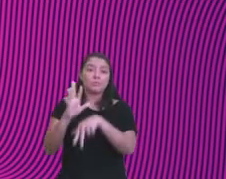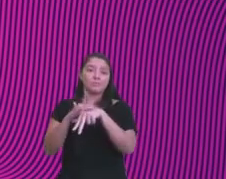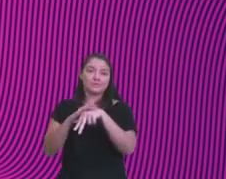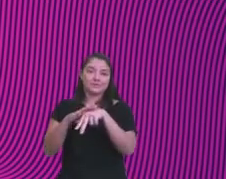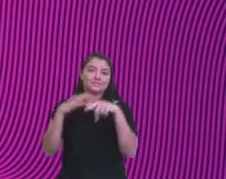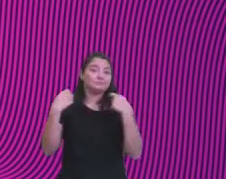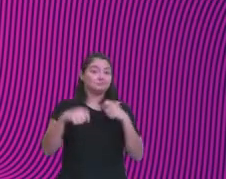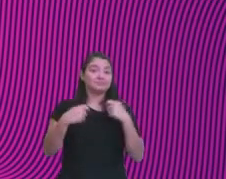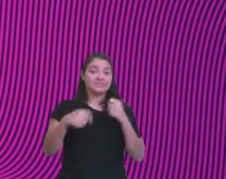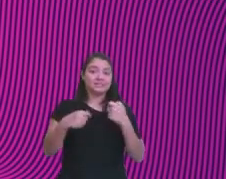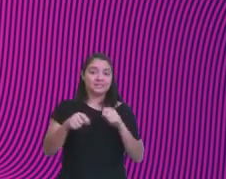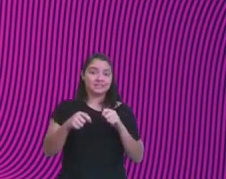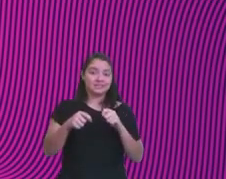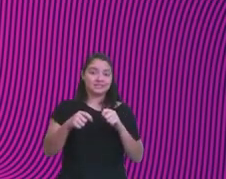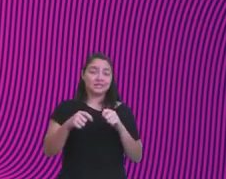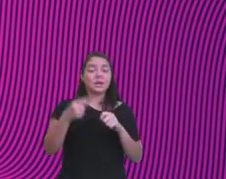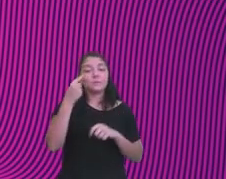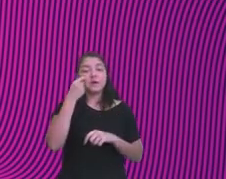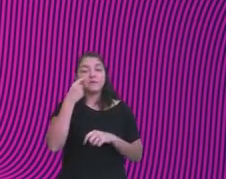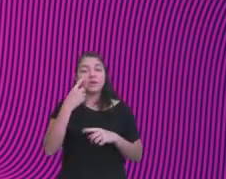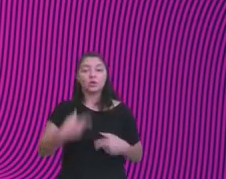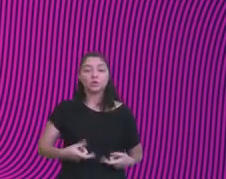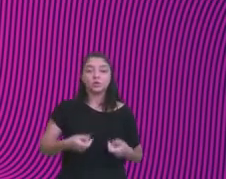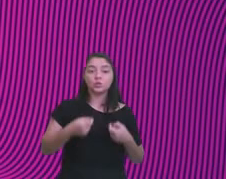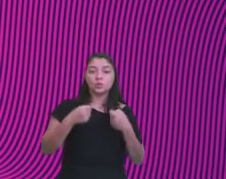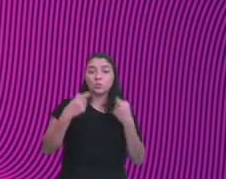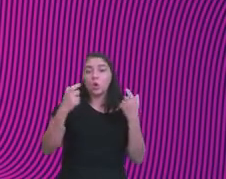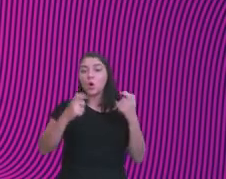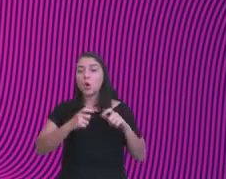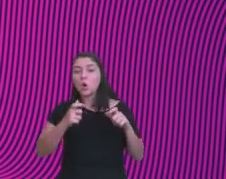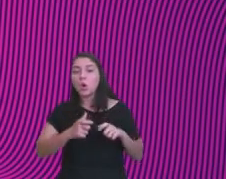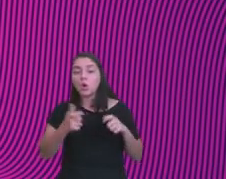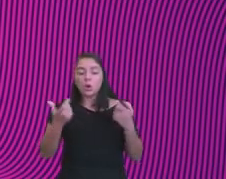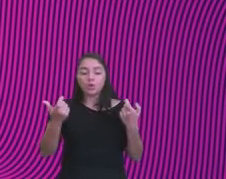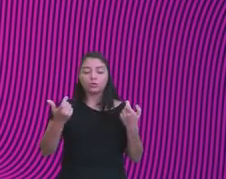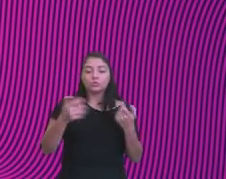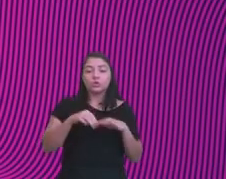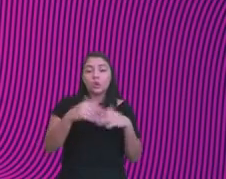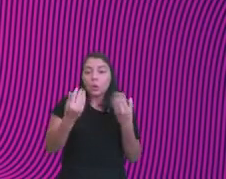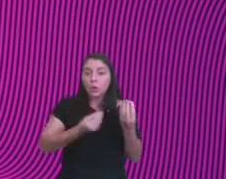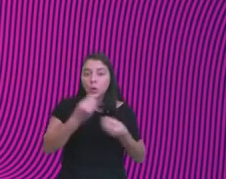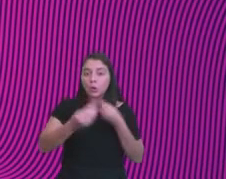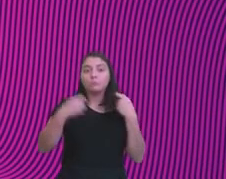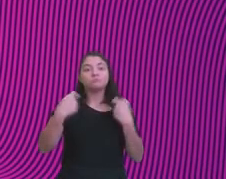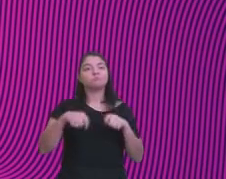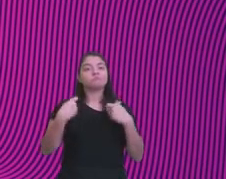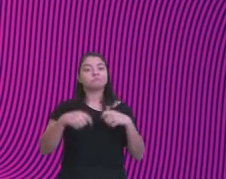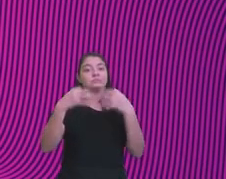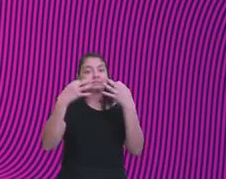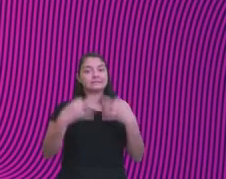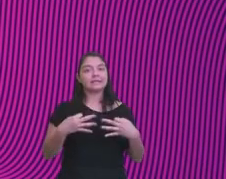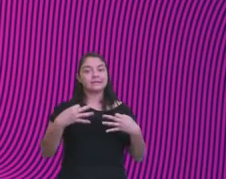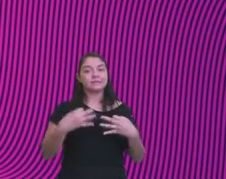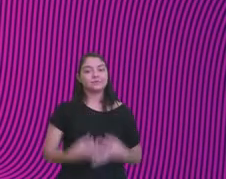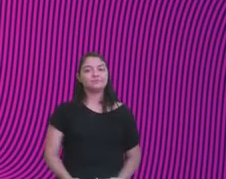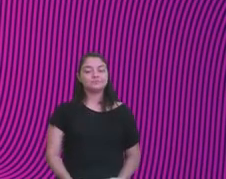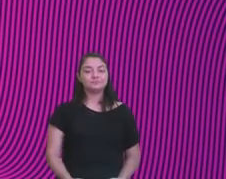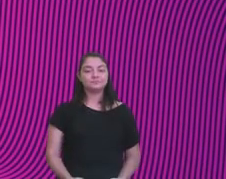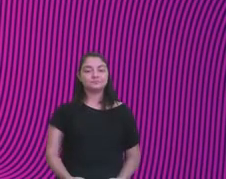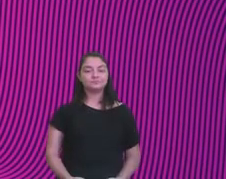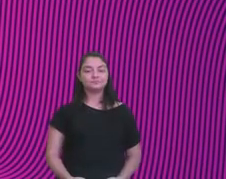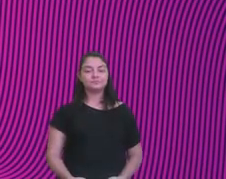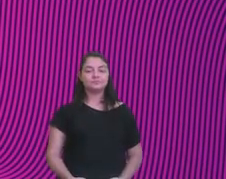acordo com a localização e o formato de cada lesão ou de cada área pós-tratamento. Não sei se eu respondi a sua pergunta.